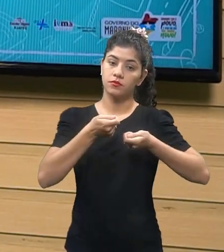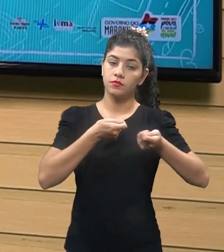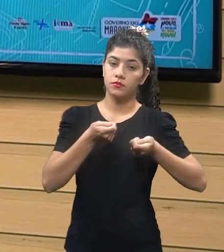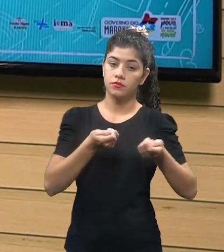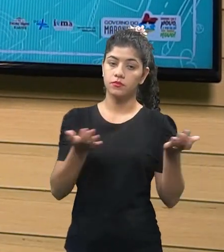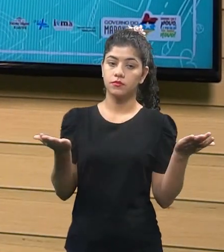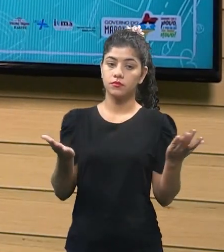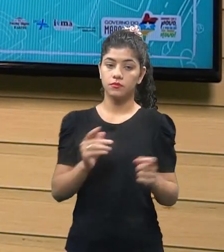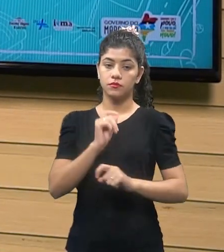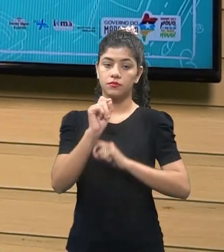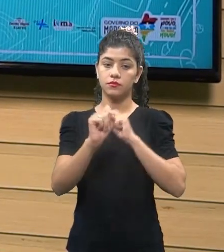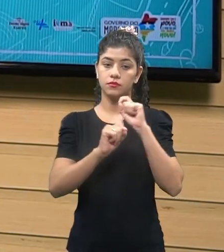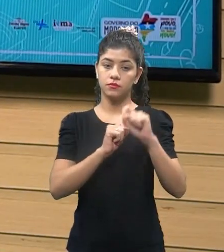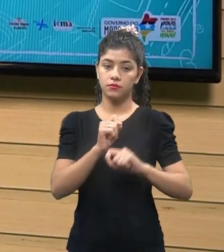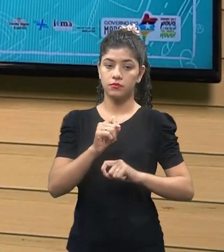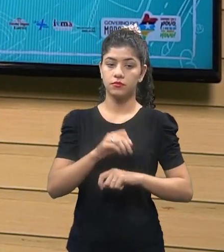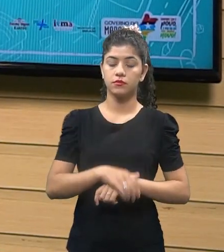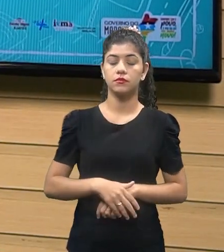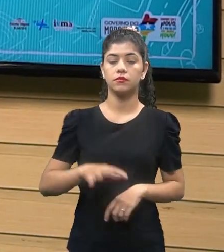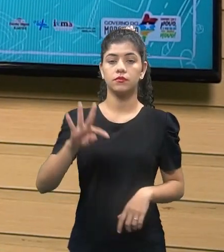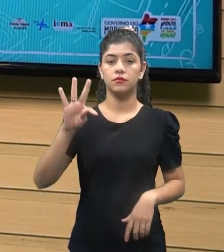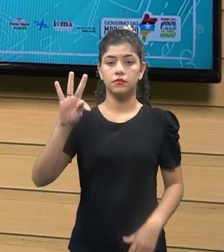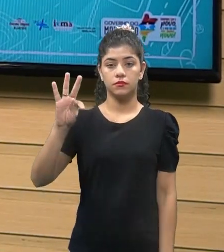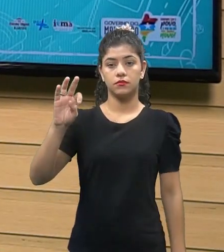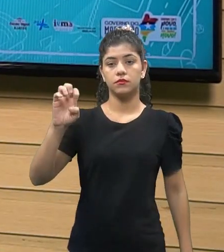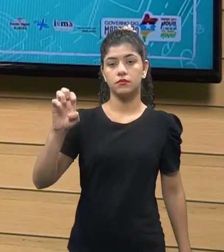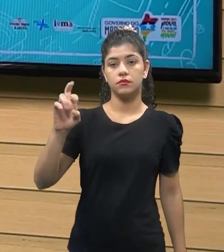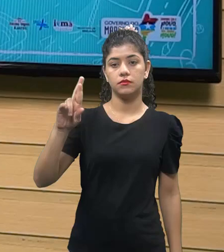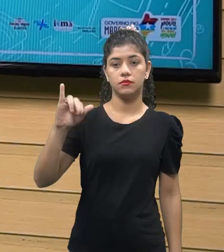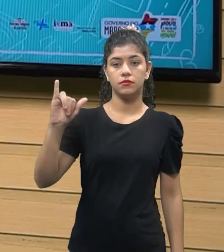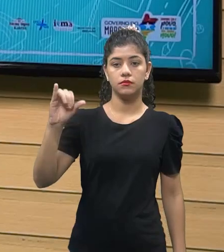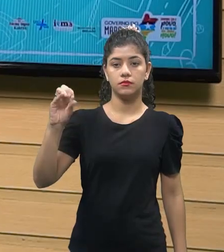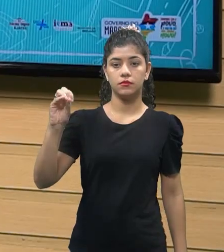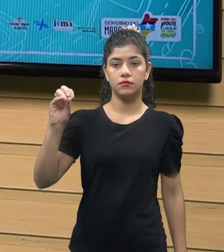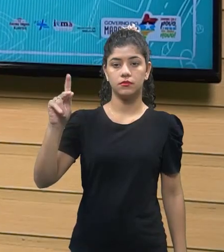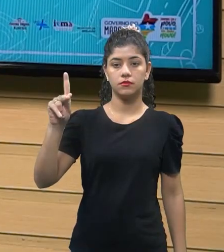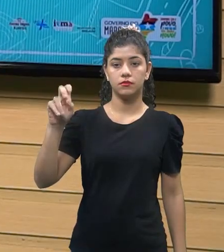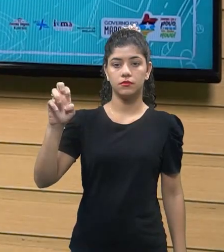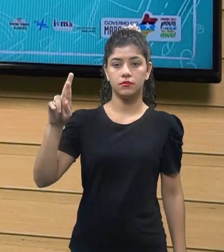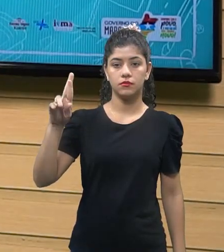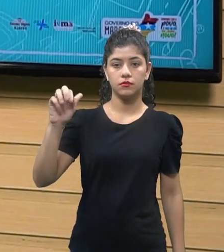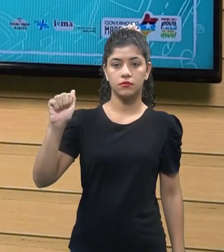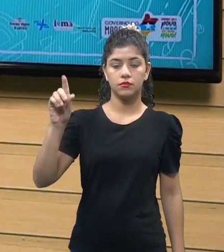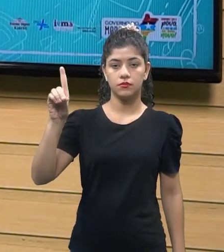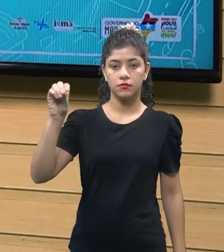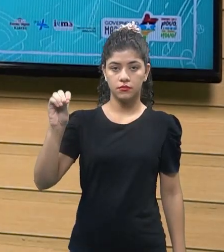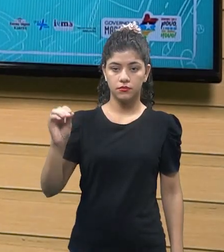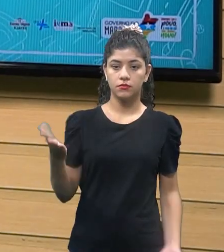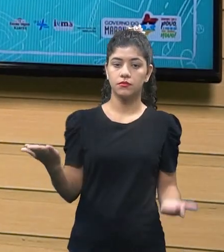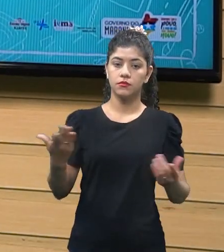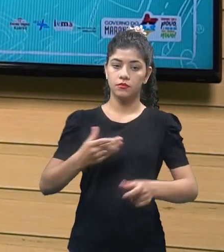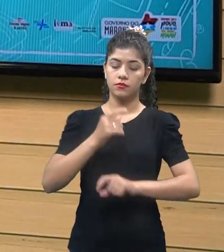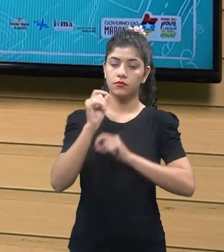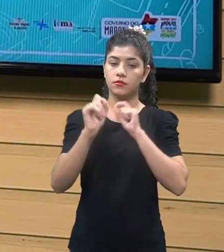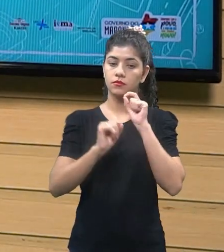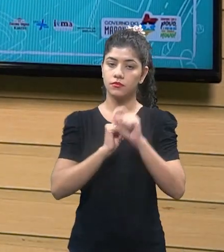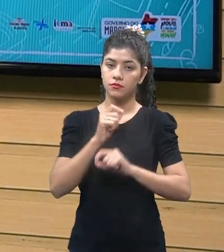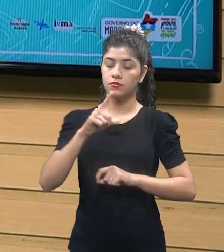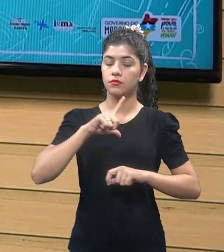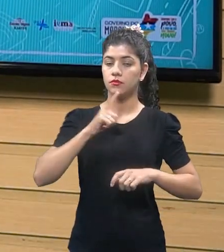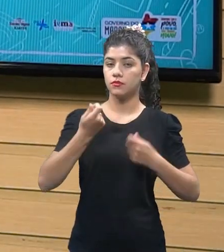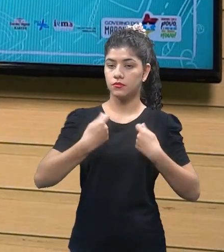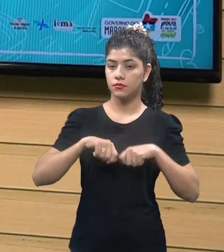como dispositivo teleoperado. Então, como eu já falei, no nosso caso aqui, ele vai ter que ter